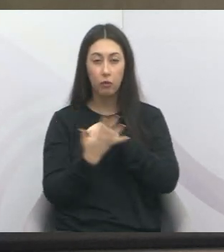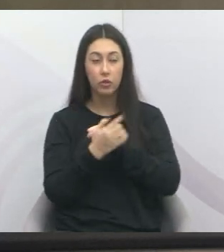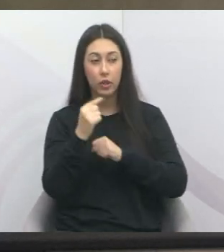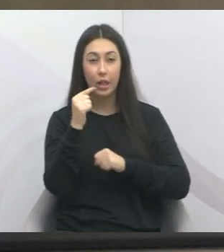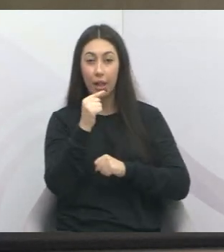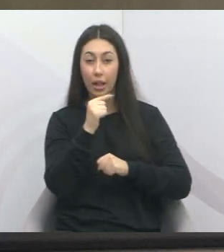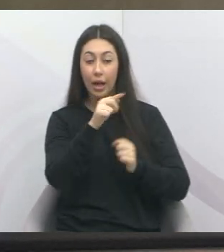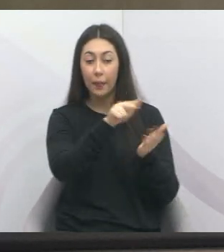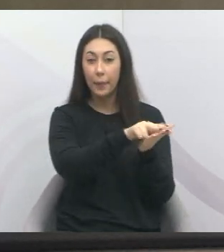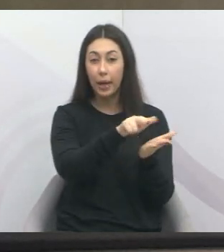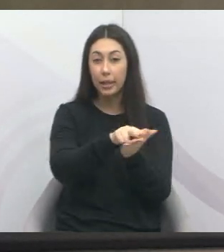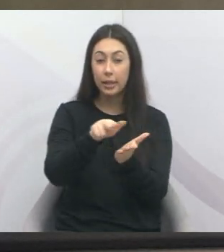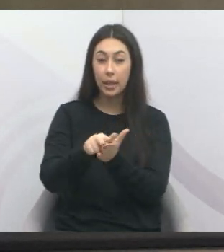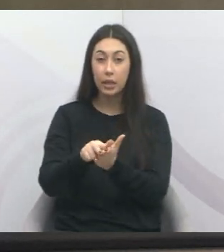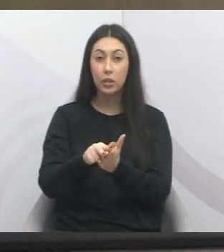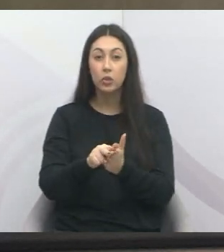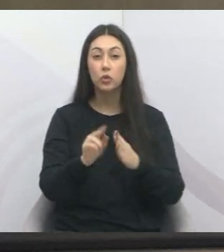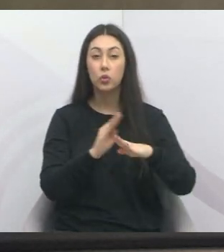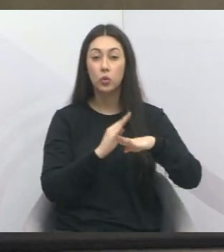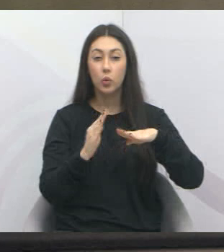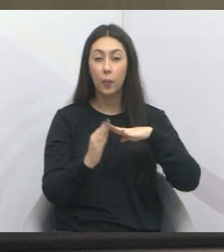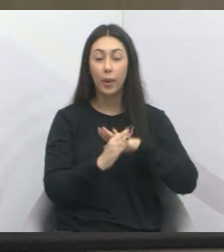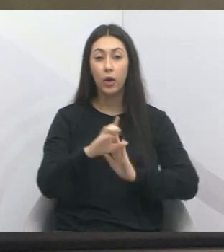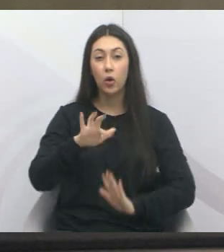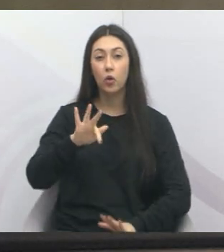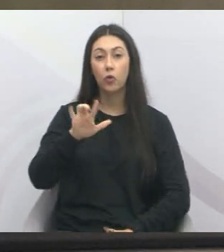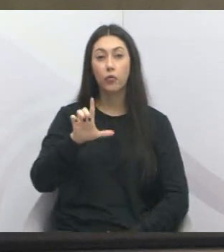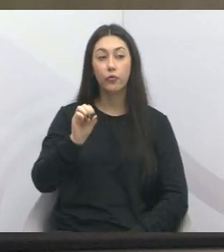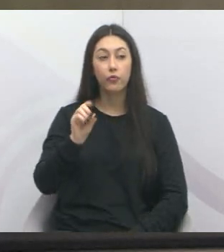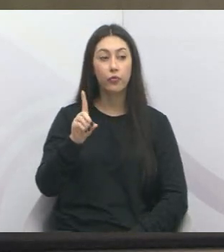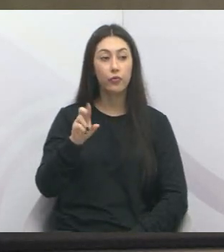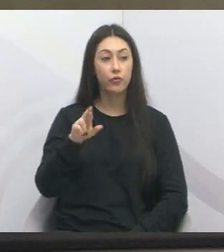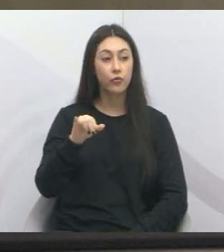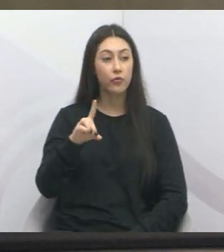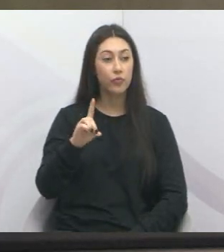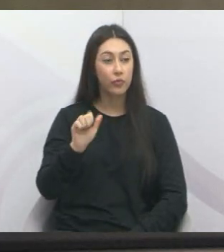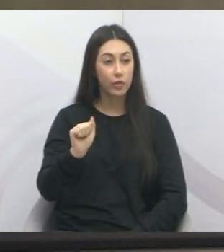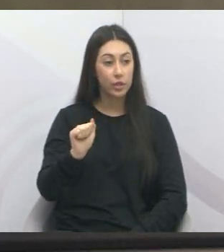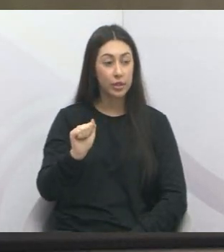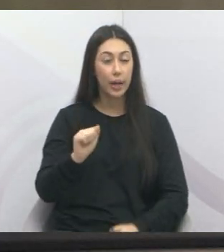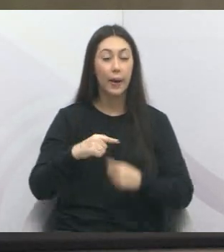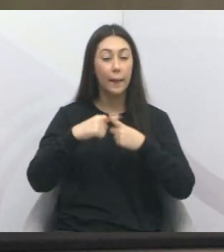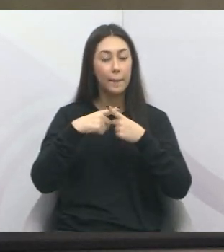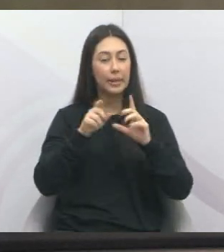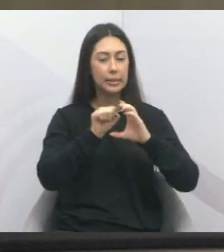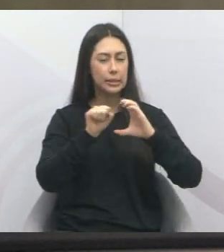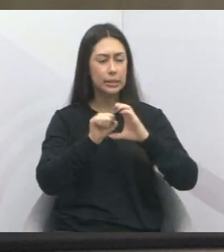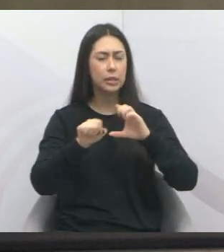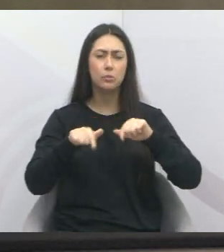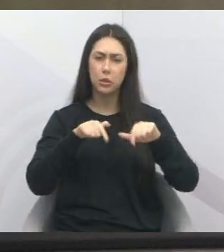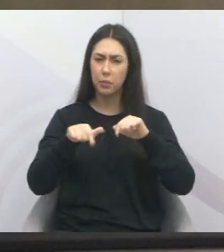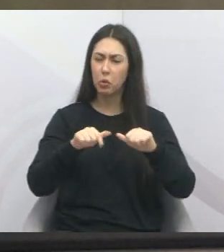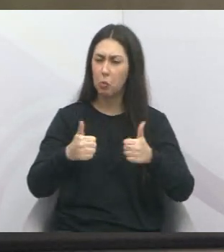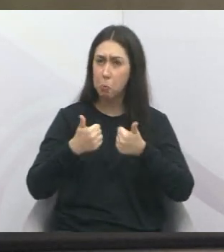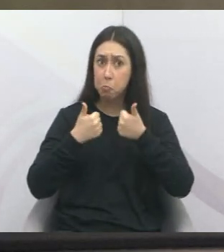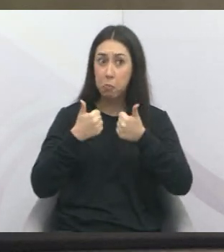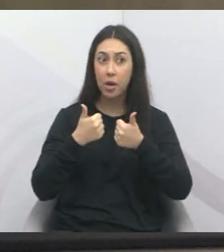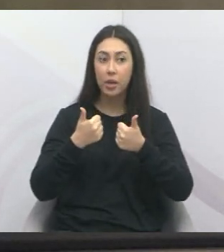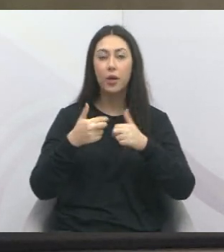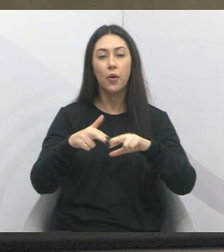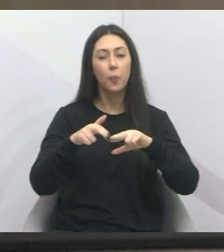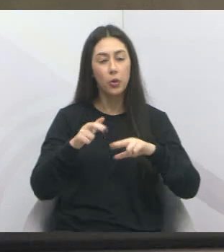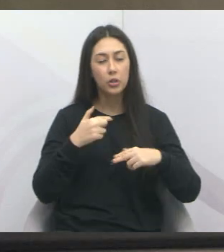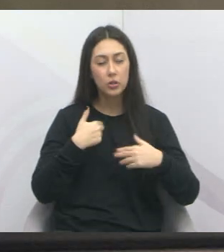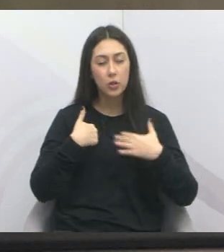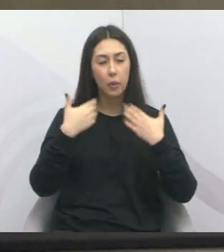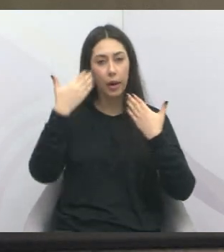Casa desempenhou muito bem o seu papel. Então, vai aqui o meu reconhecimento e